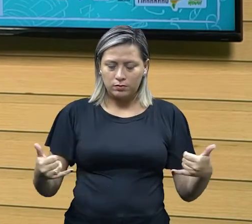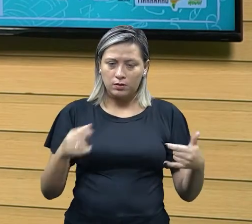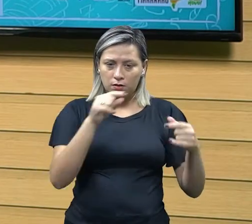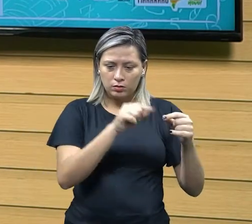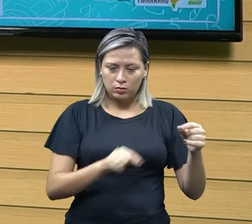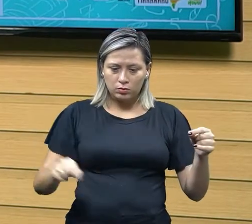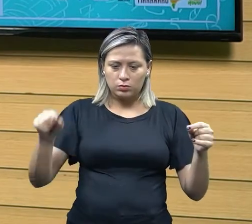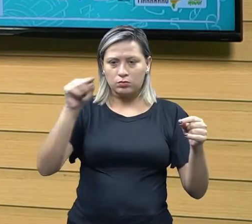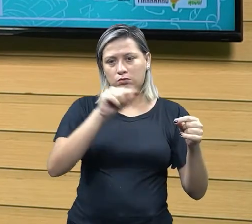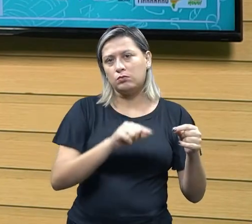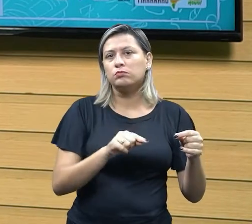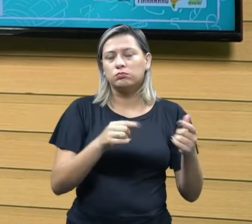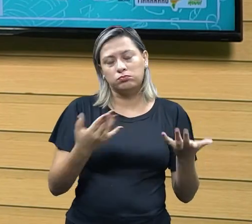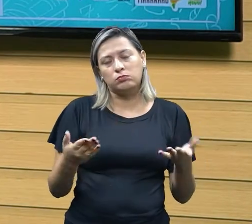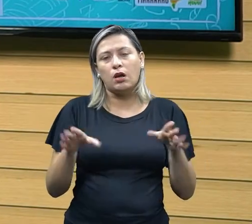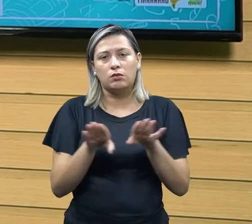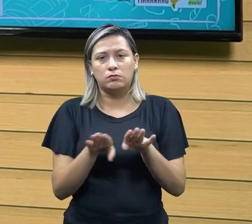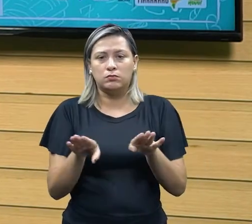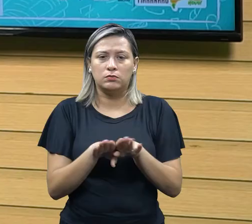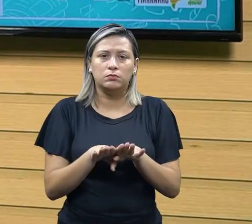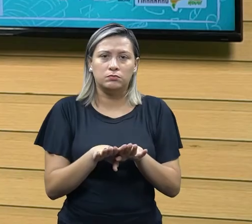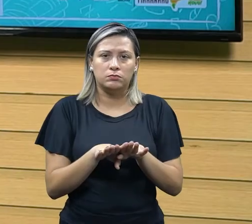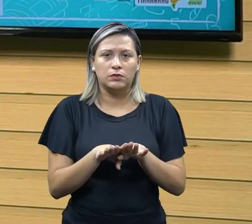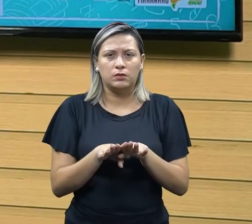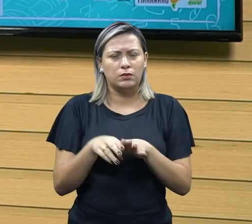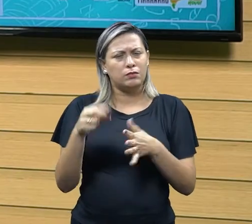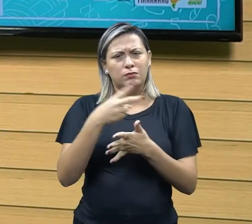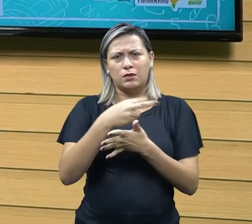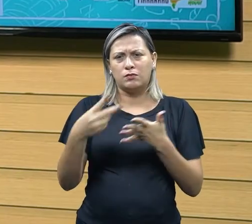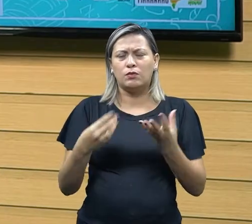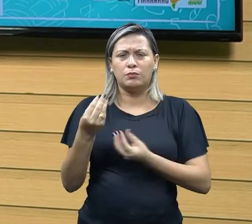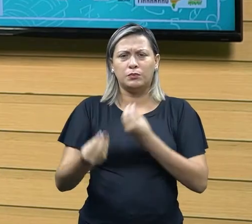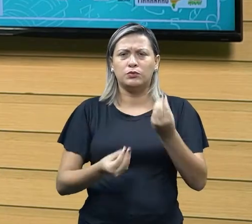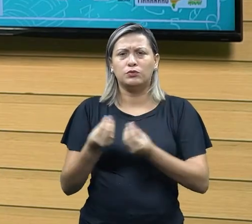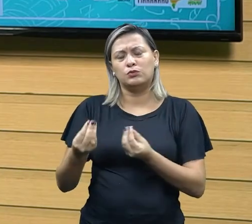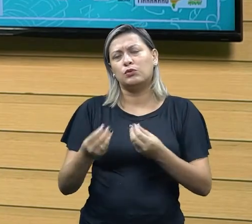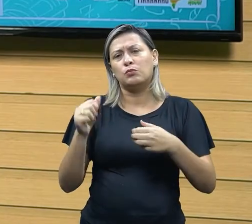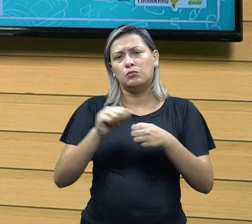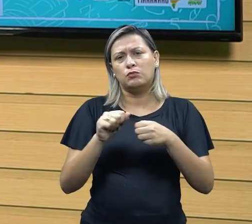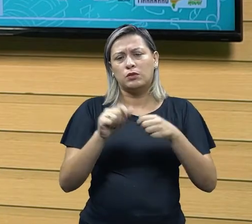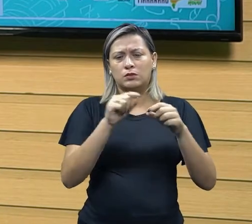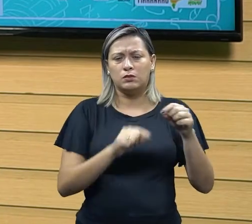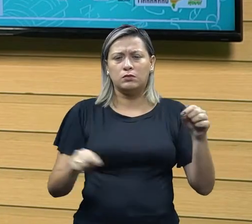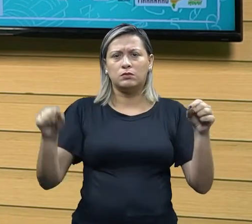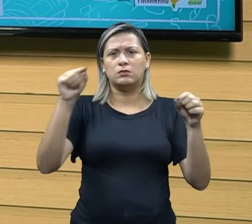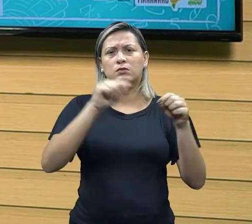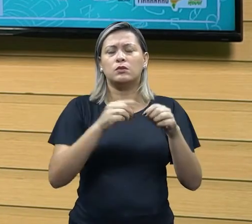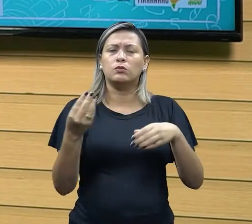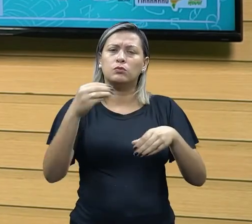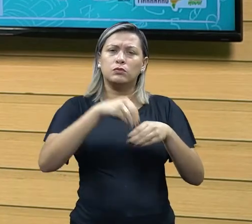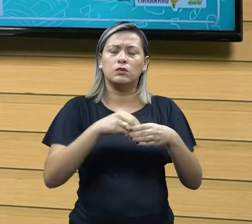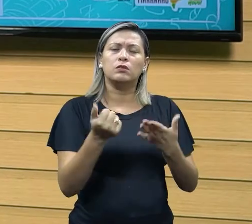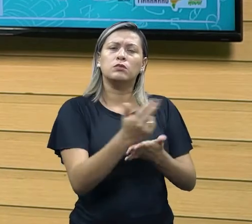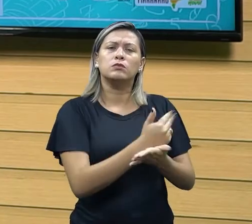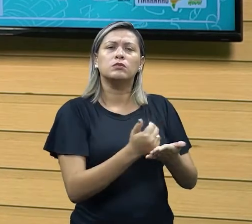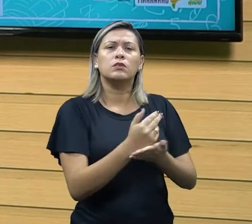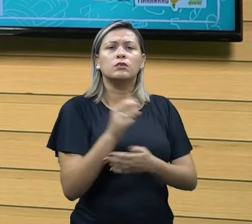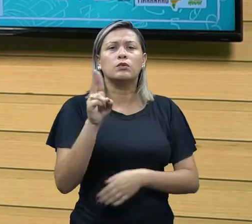de você criar um círculo dentro do AutoCAD através da função